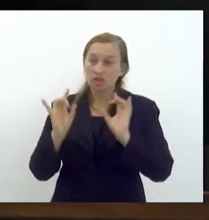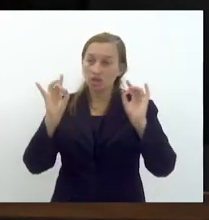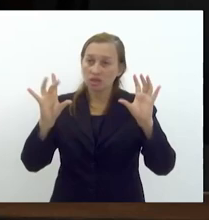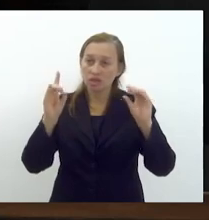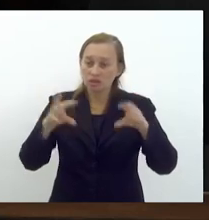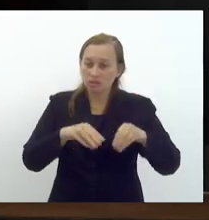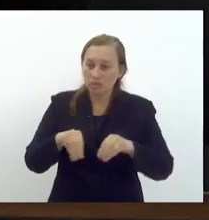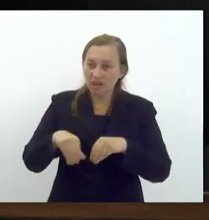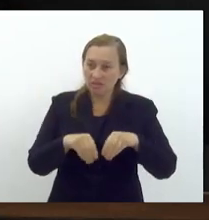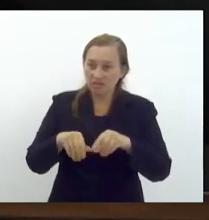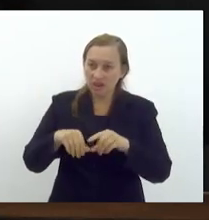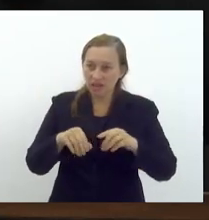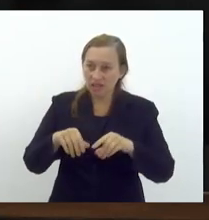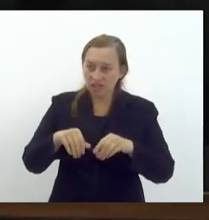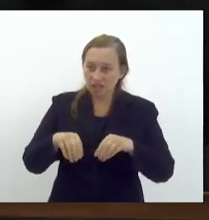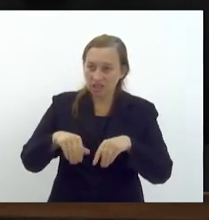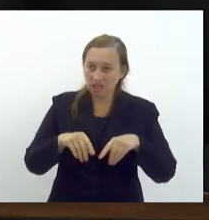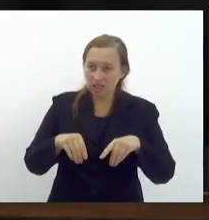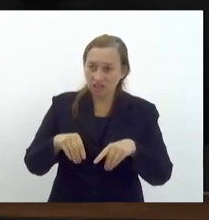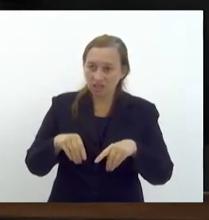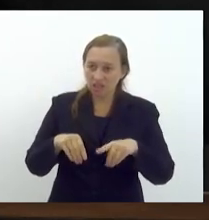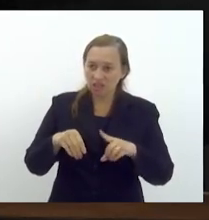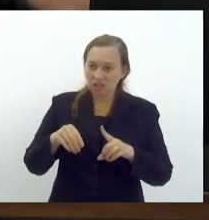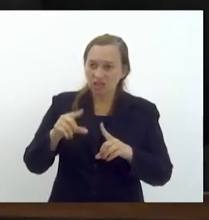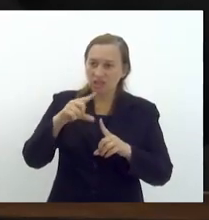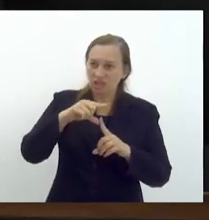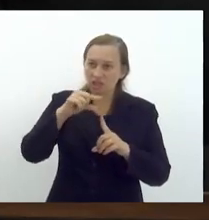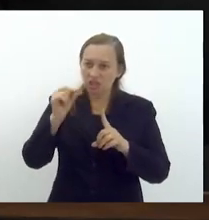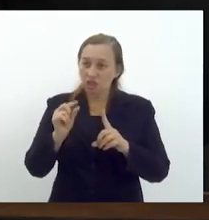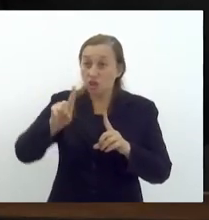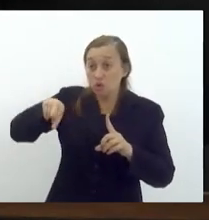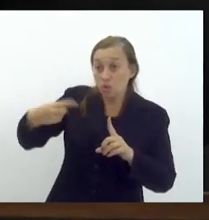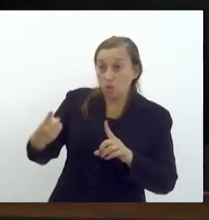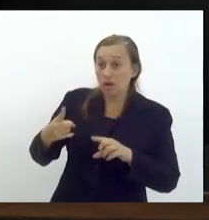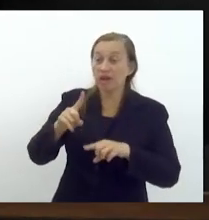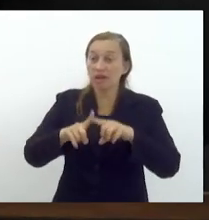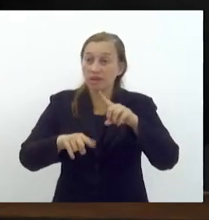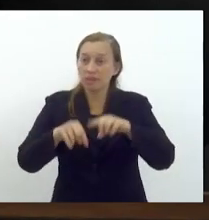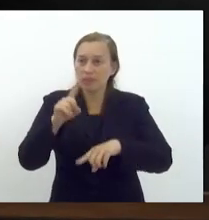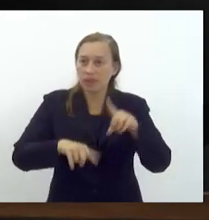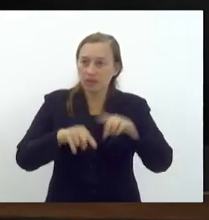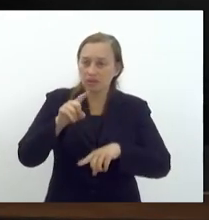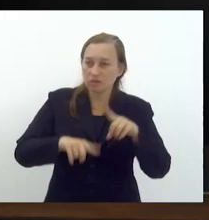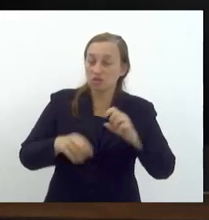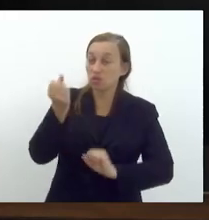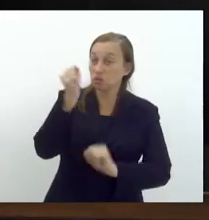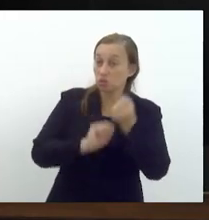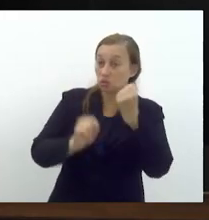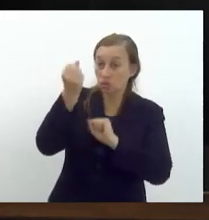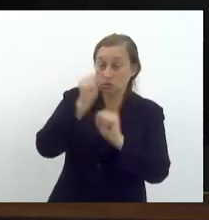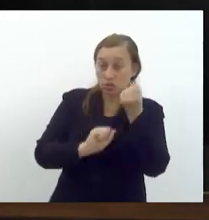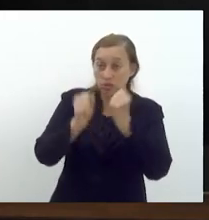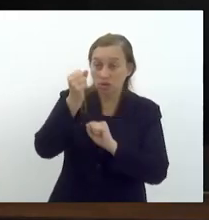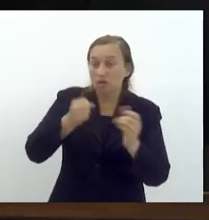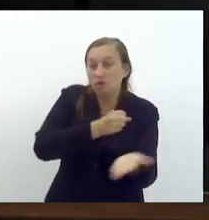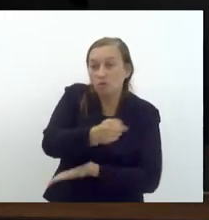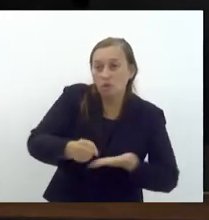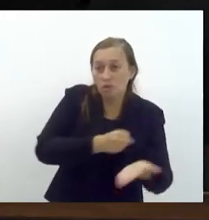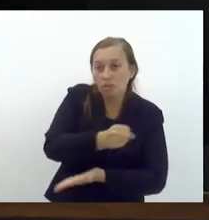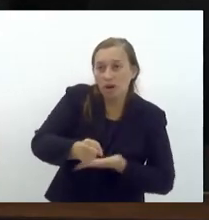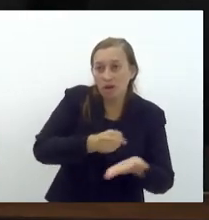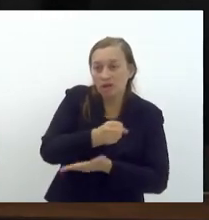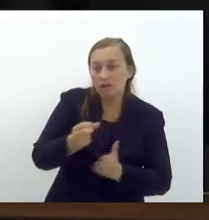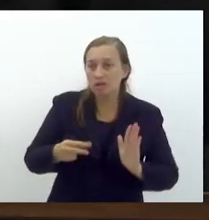farinha de trigo e outros e produtos resultantes de sua industrialização Com base no parágrafo